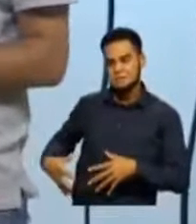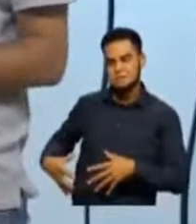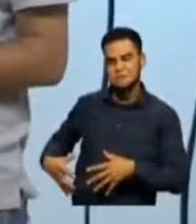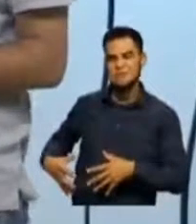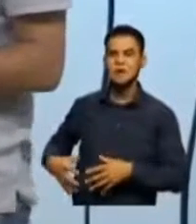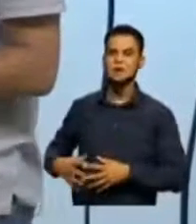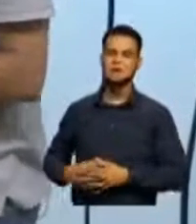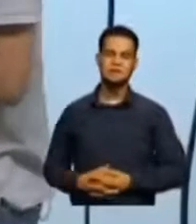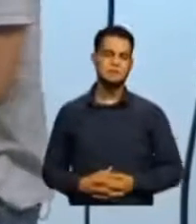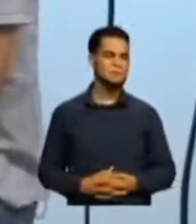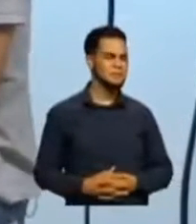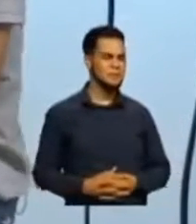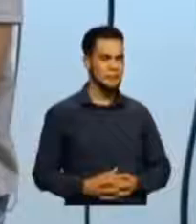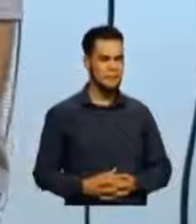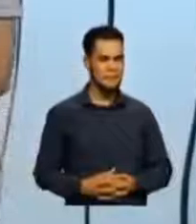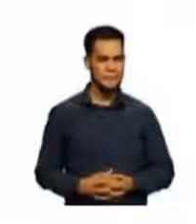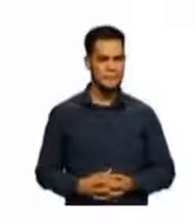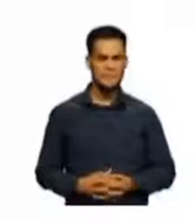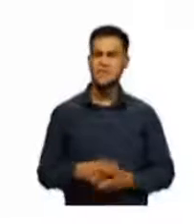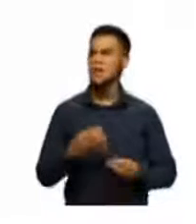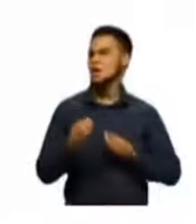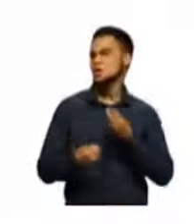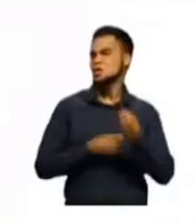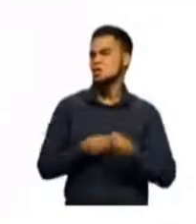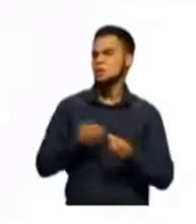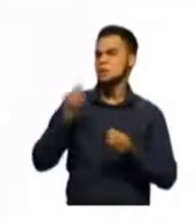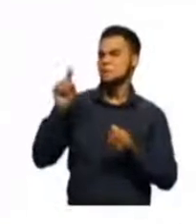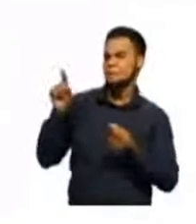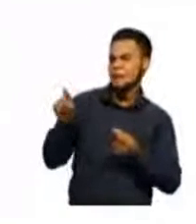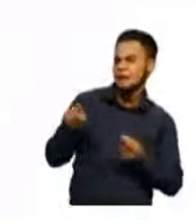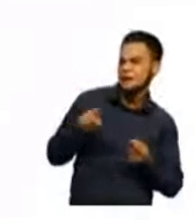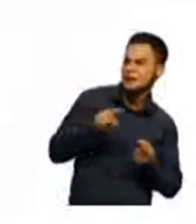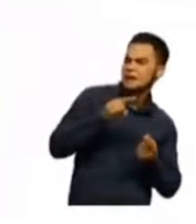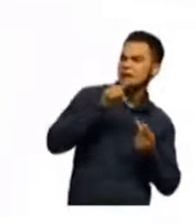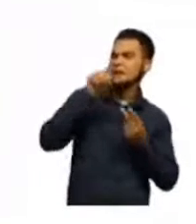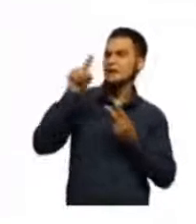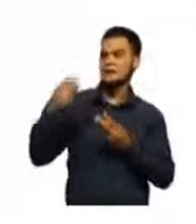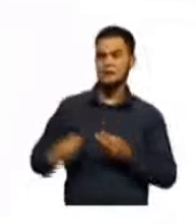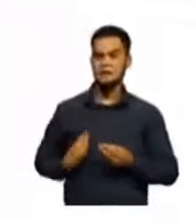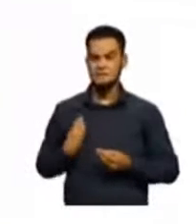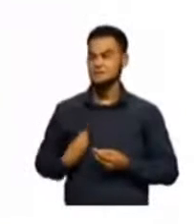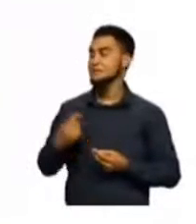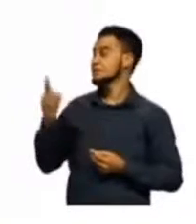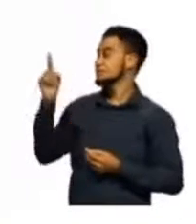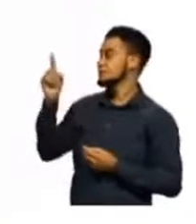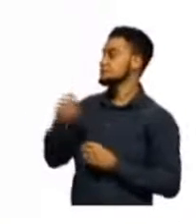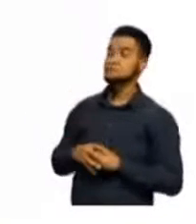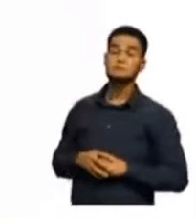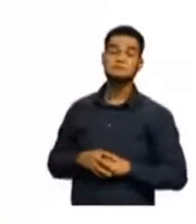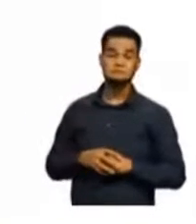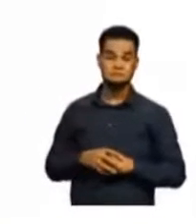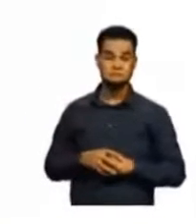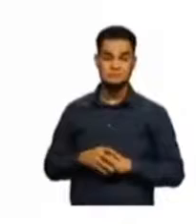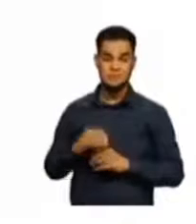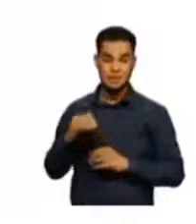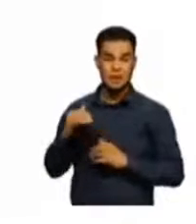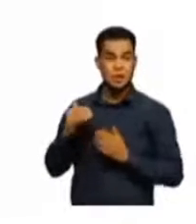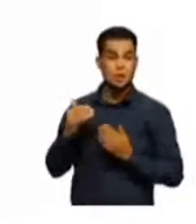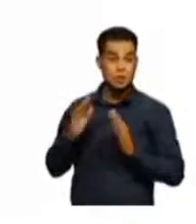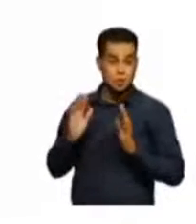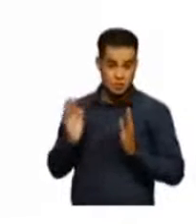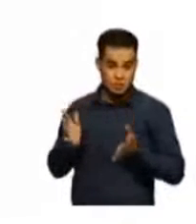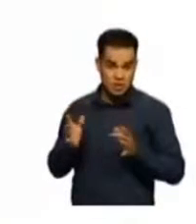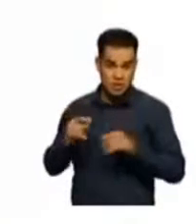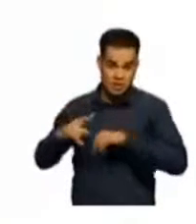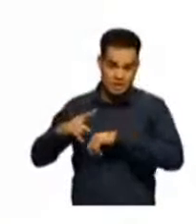de vida do verme, como que se dá então? Como eu disse, o verme adulto, ele fica no sistema